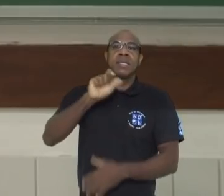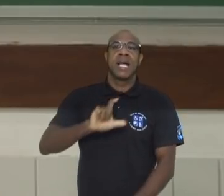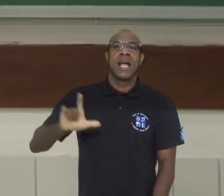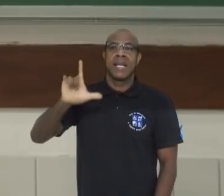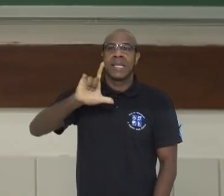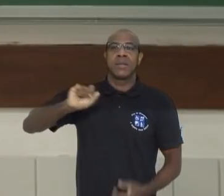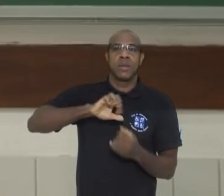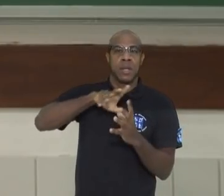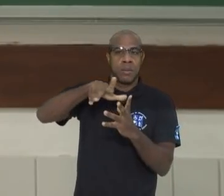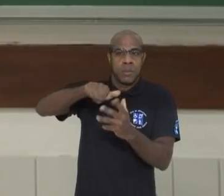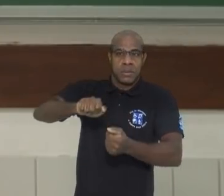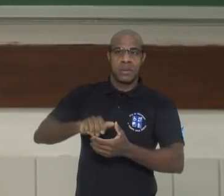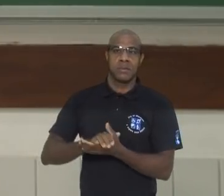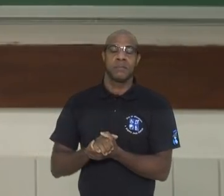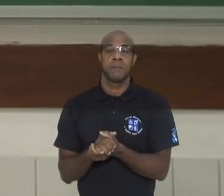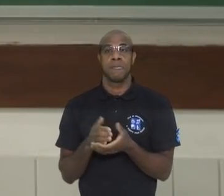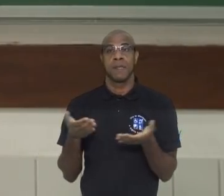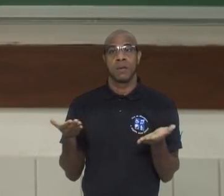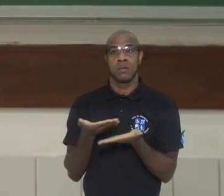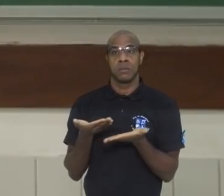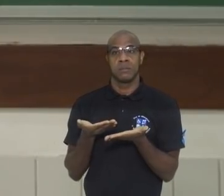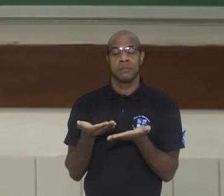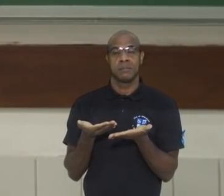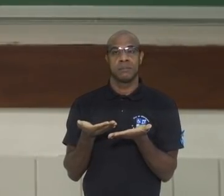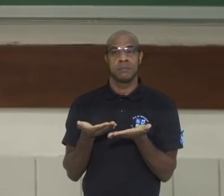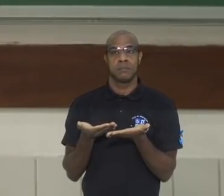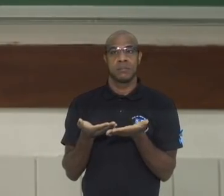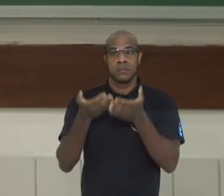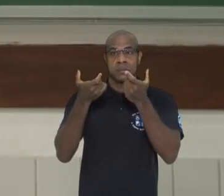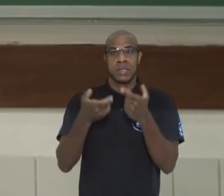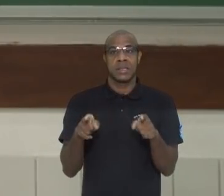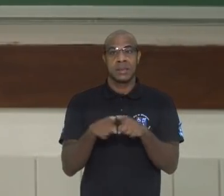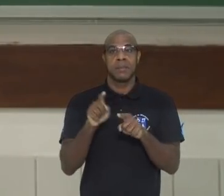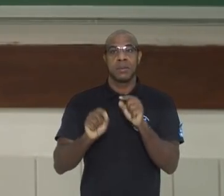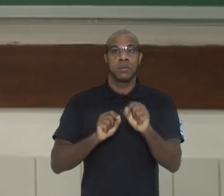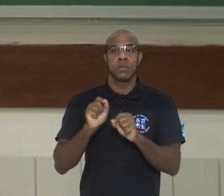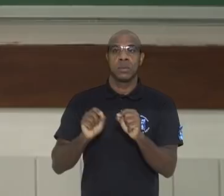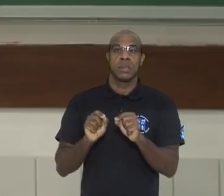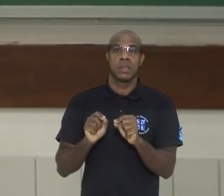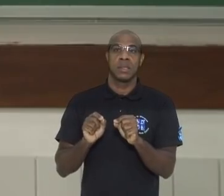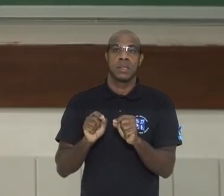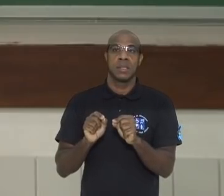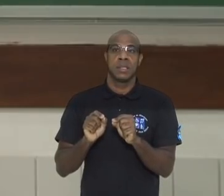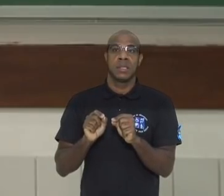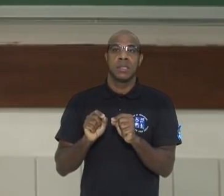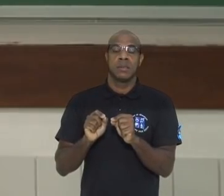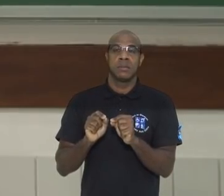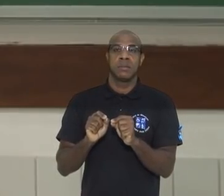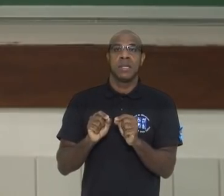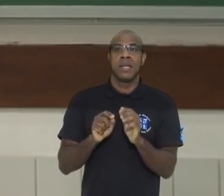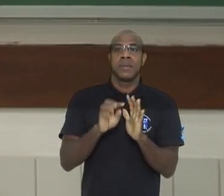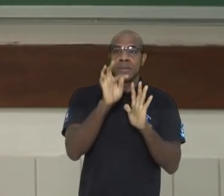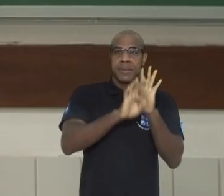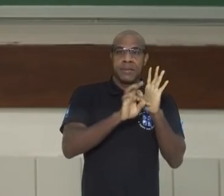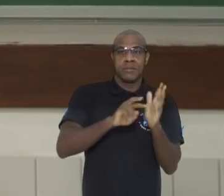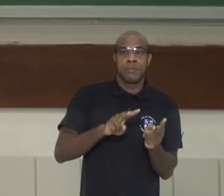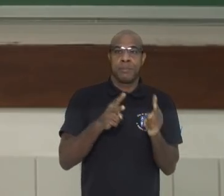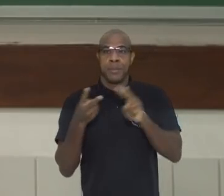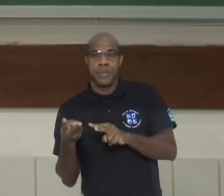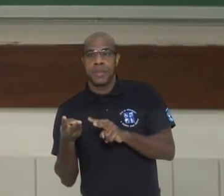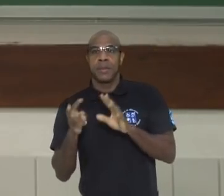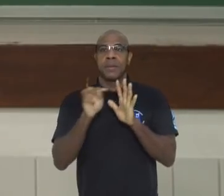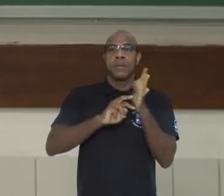desse romance. Nós também vamos falar um pouco sobre interpretação de texto a partir